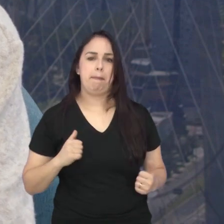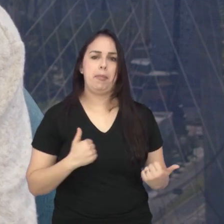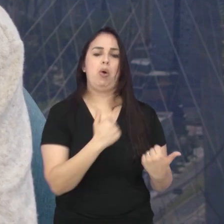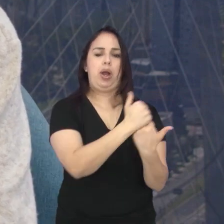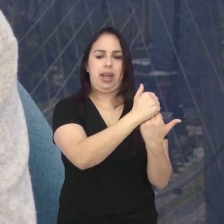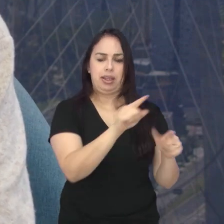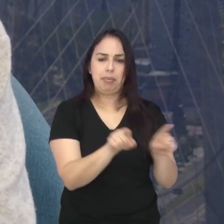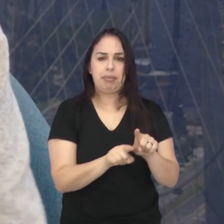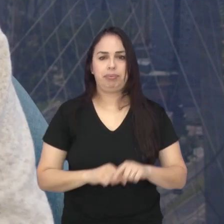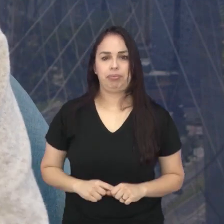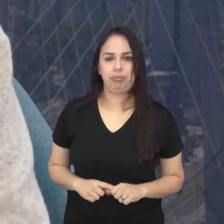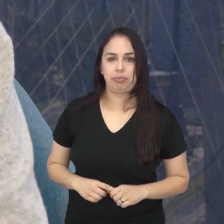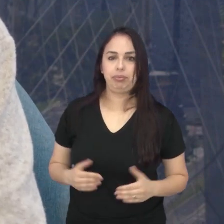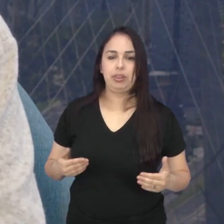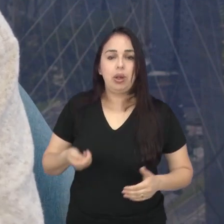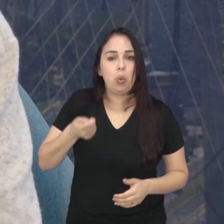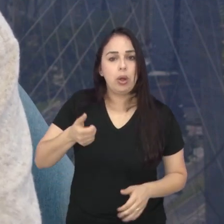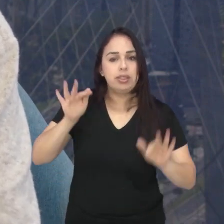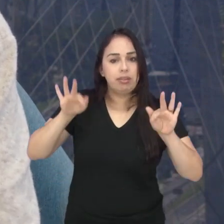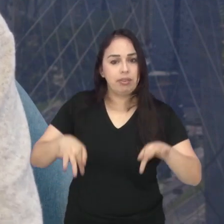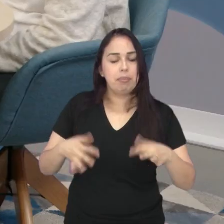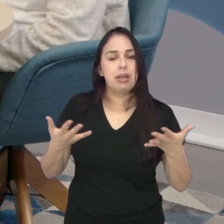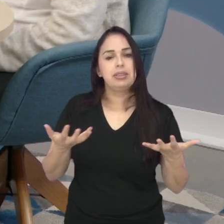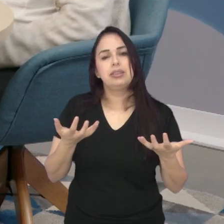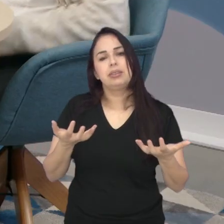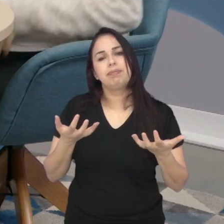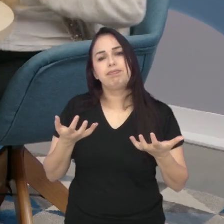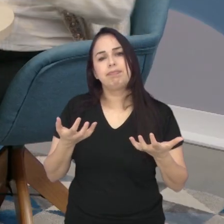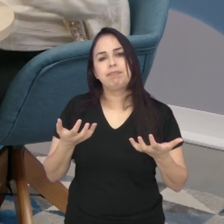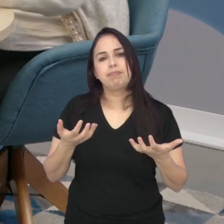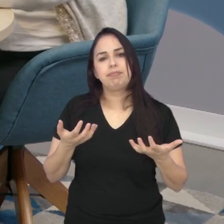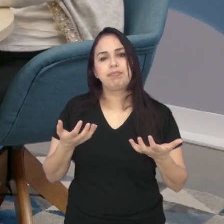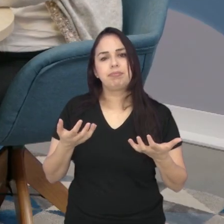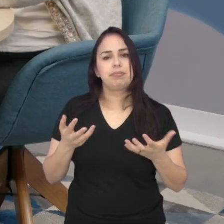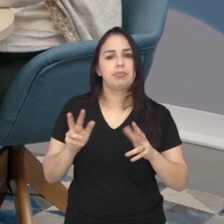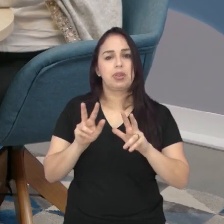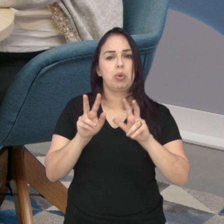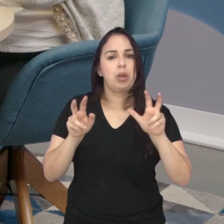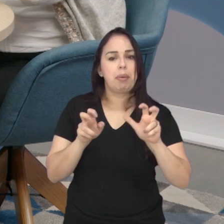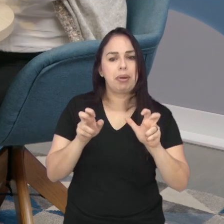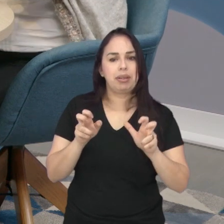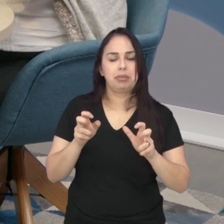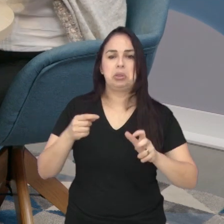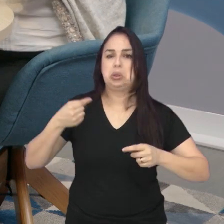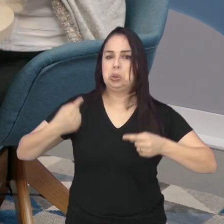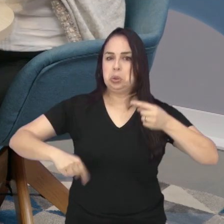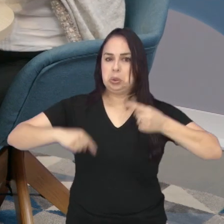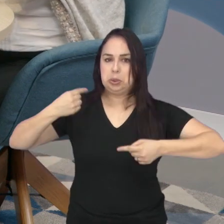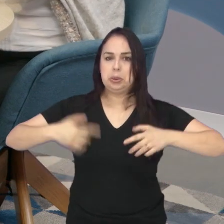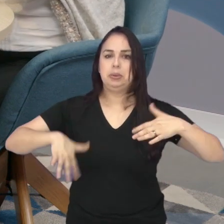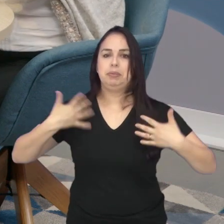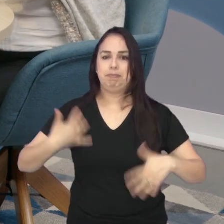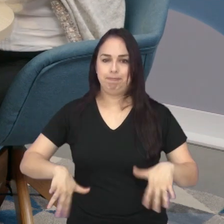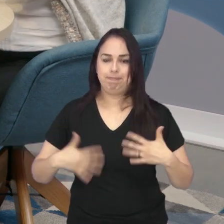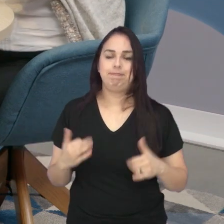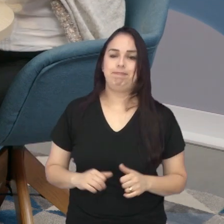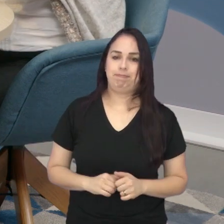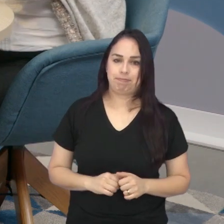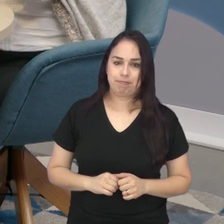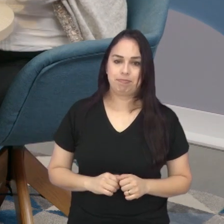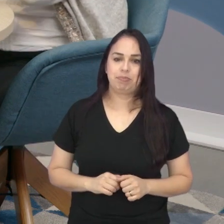né? Sim, sem dúvida. A gente está chegando no fim, mas eu queria abordar com vocês um tema muito polêmico